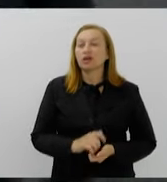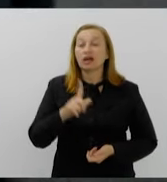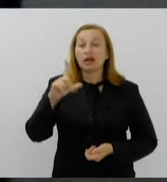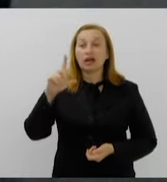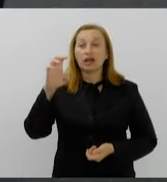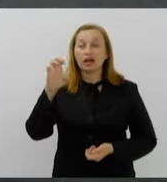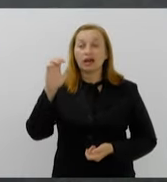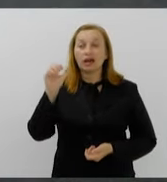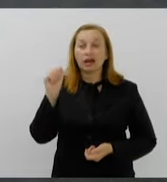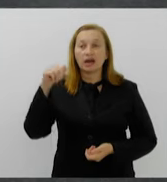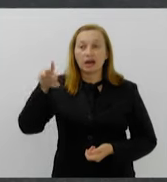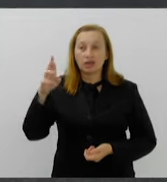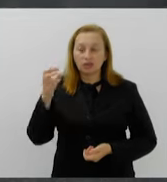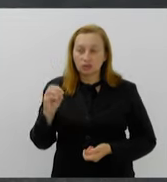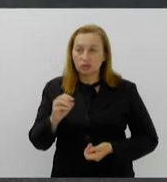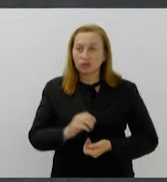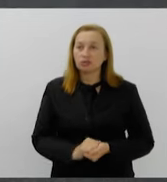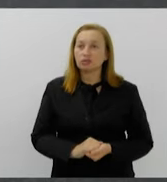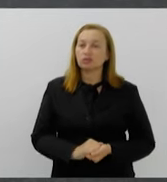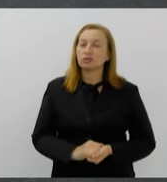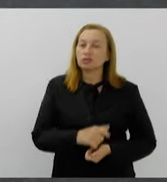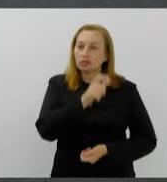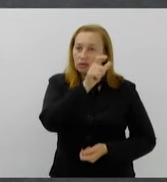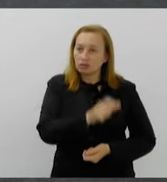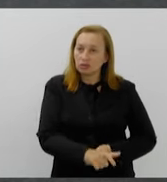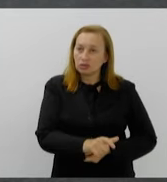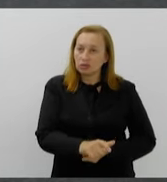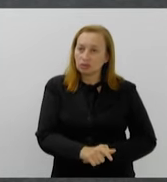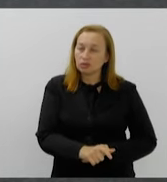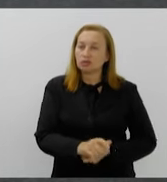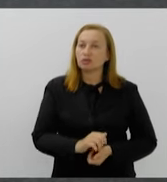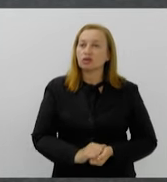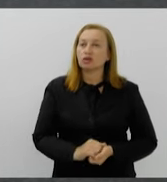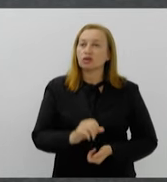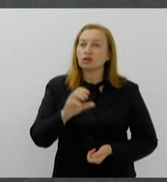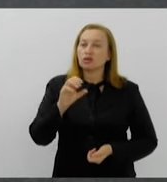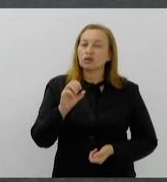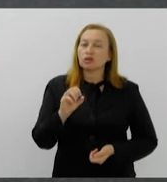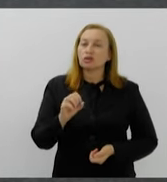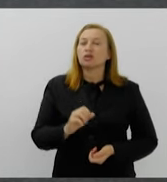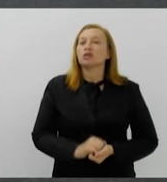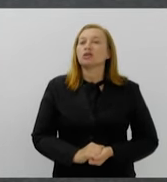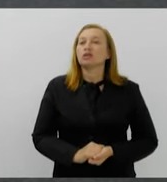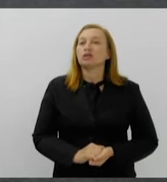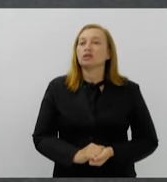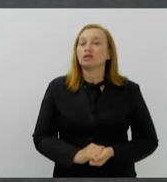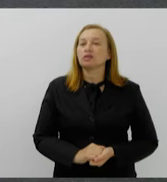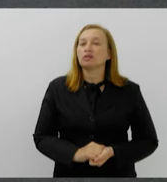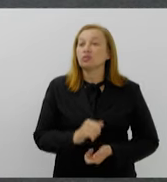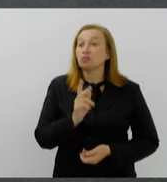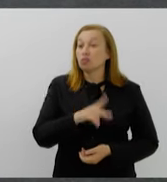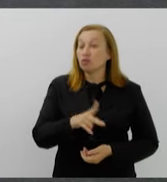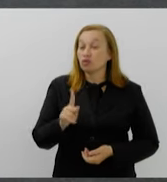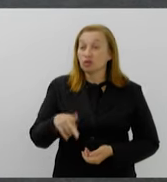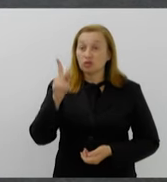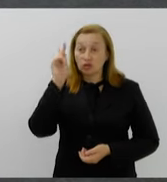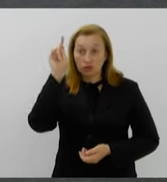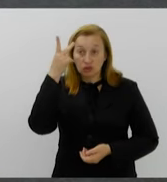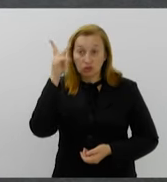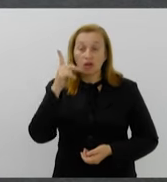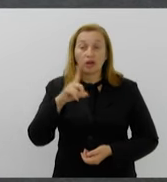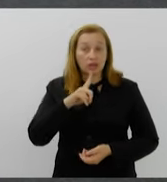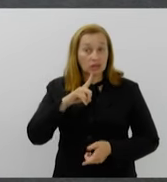Morais ele Historiador e sociólogo ele tem um trabalho como